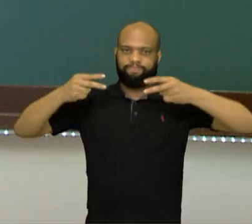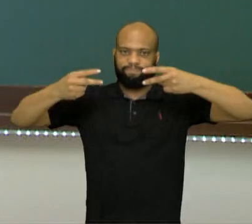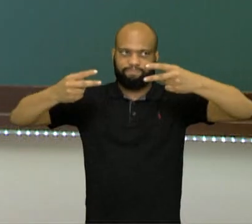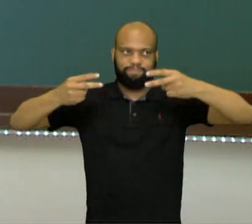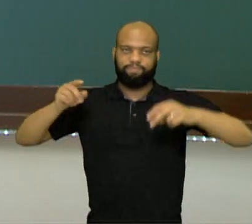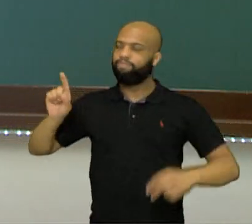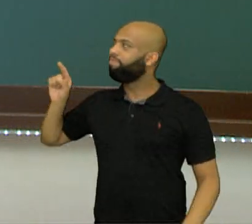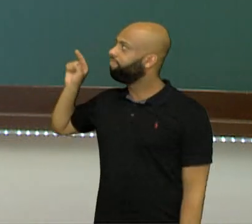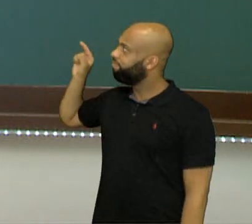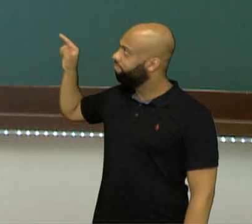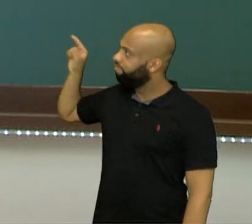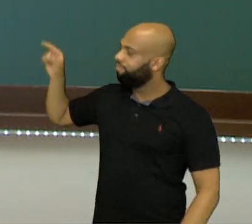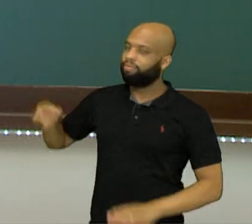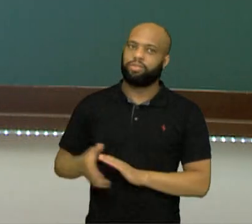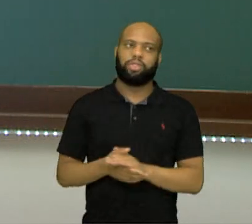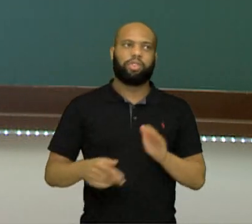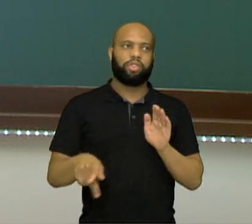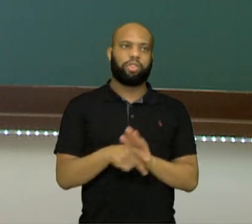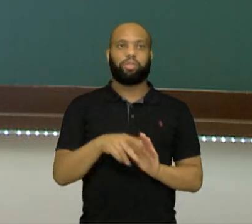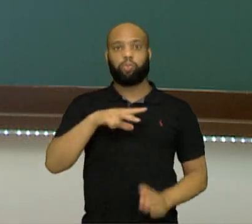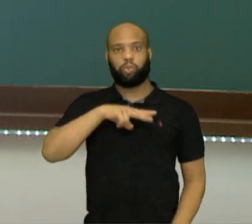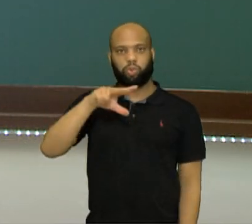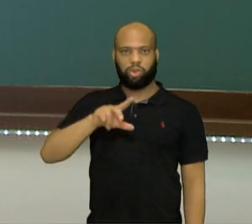visão.sapo.pt, porque é lá de Portugal, tá?